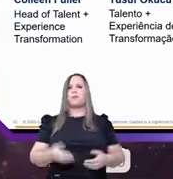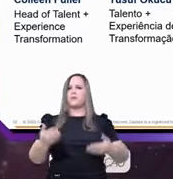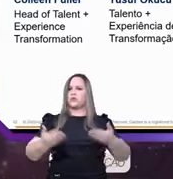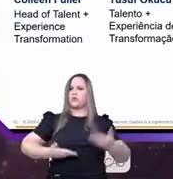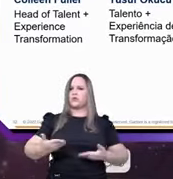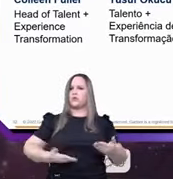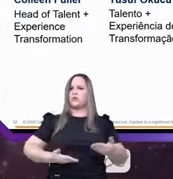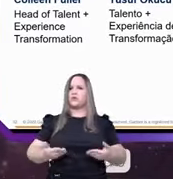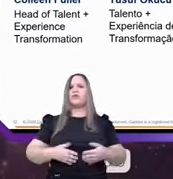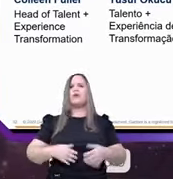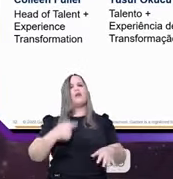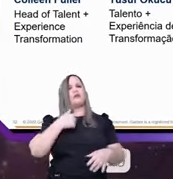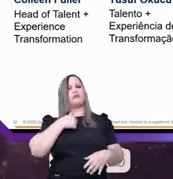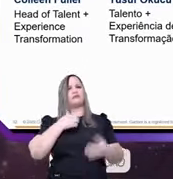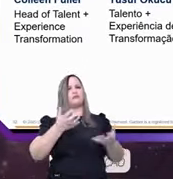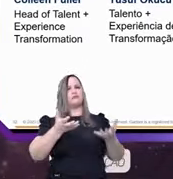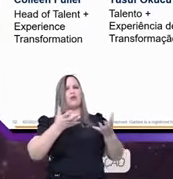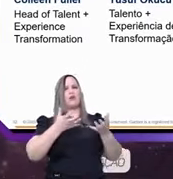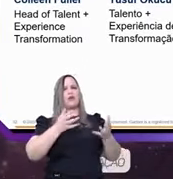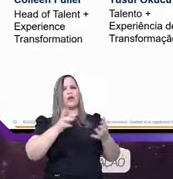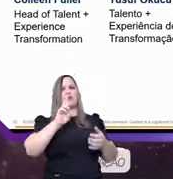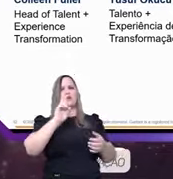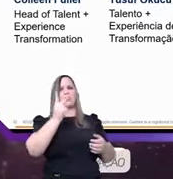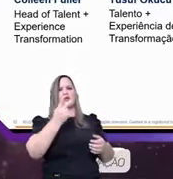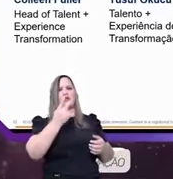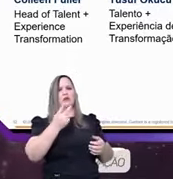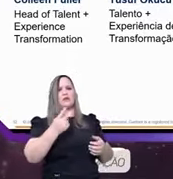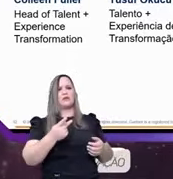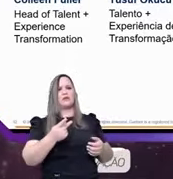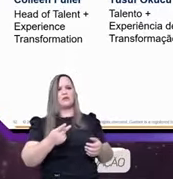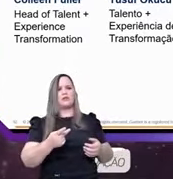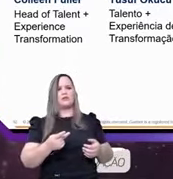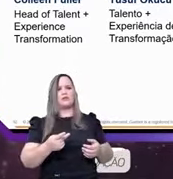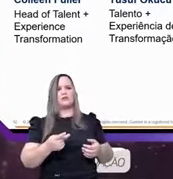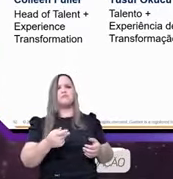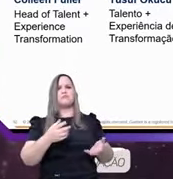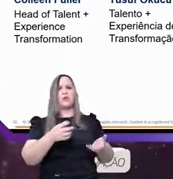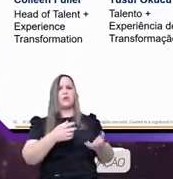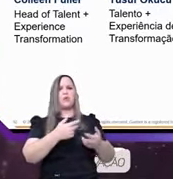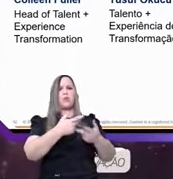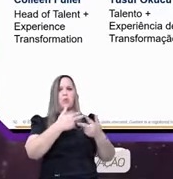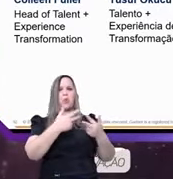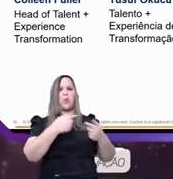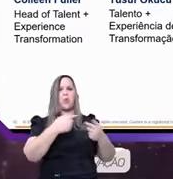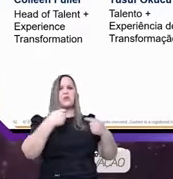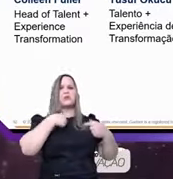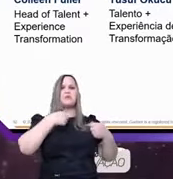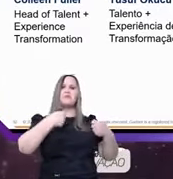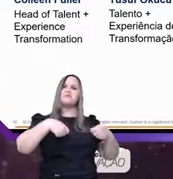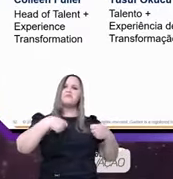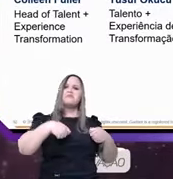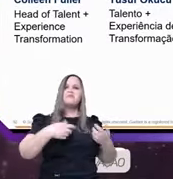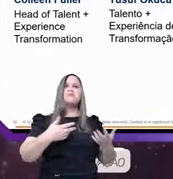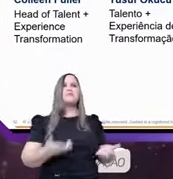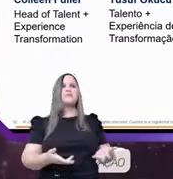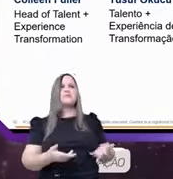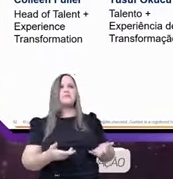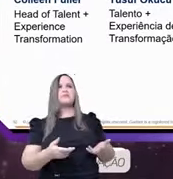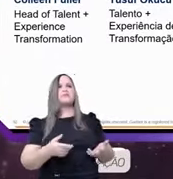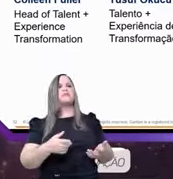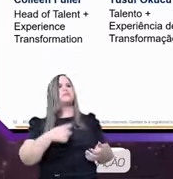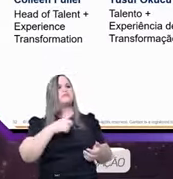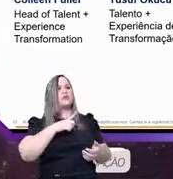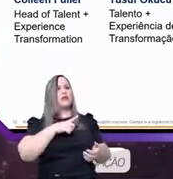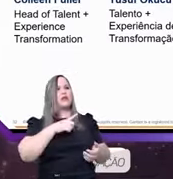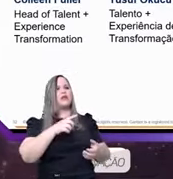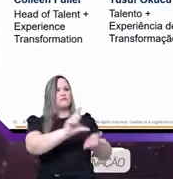eu quero que o RH me veja como uma visão de produto, me produtize. Tenha os produtos para eles. E